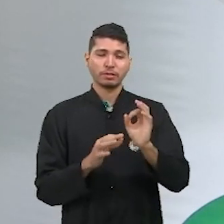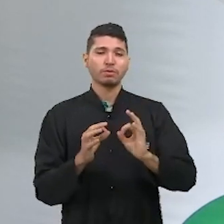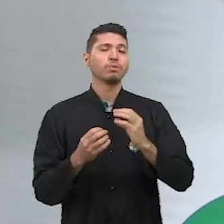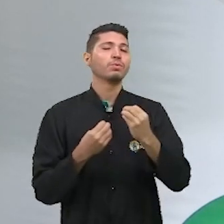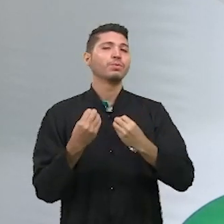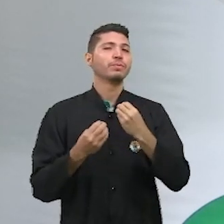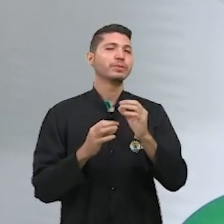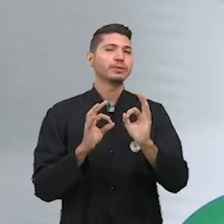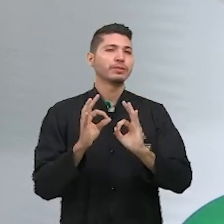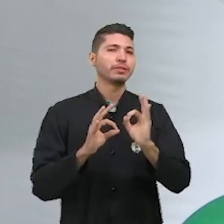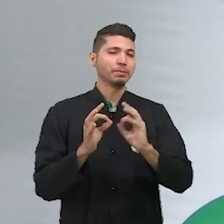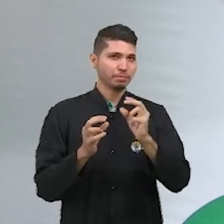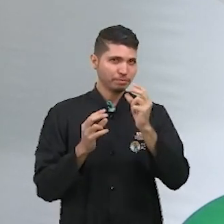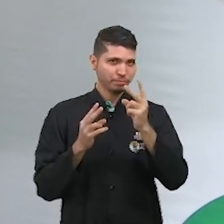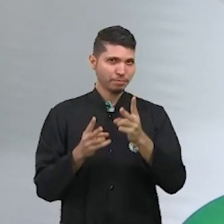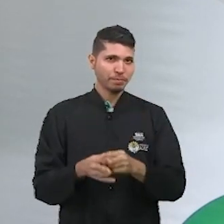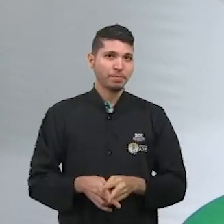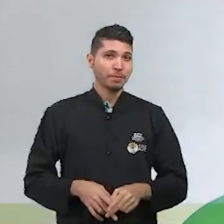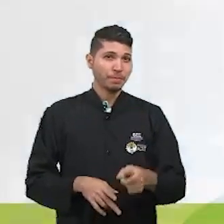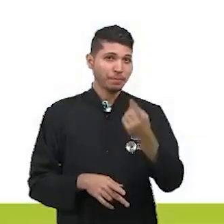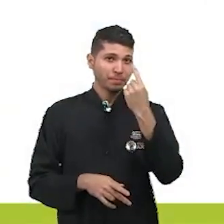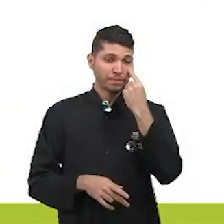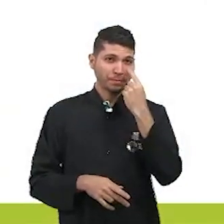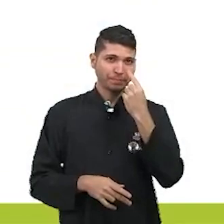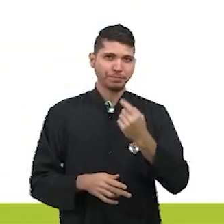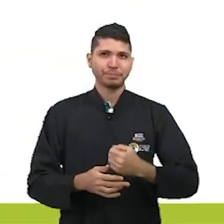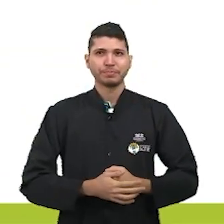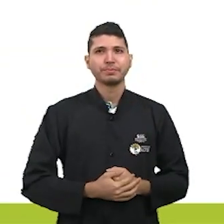dela. Me sigam.